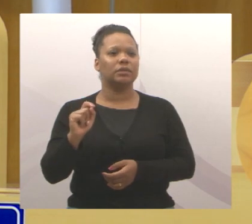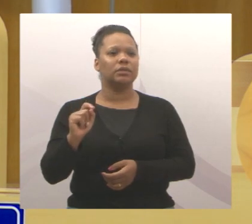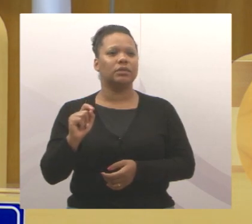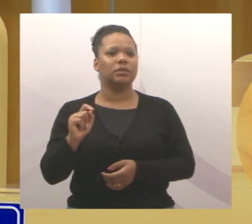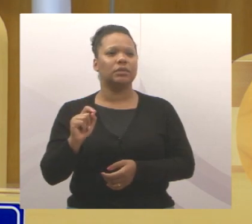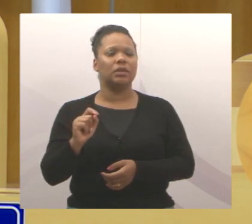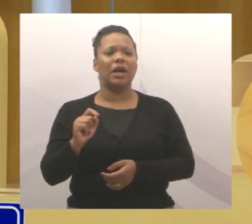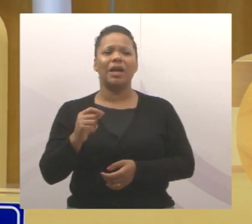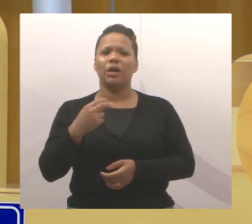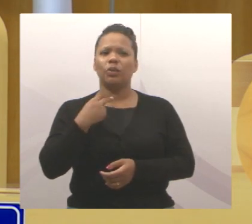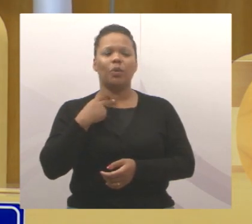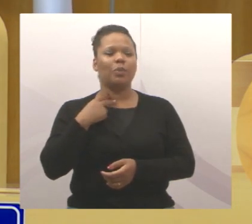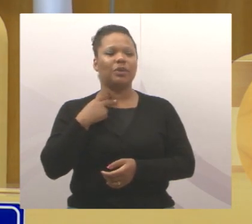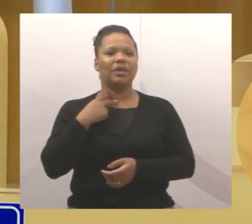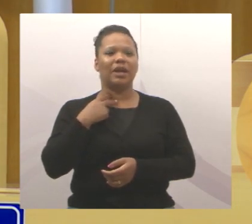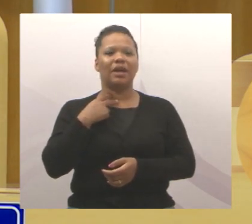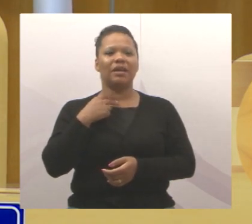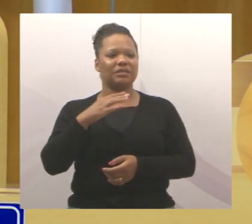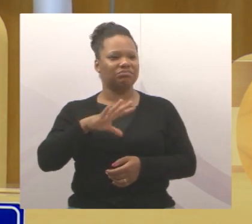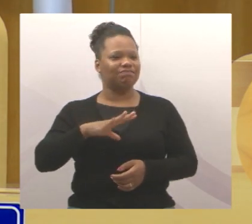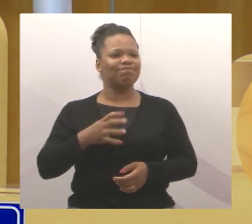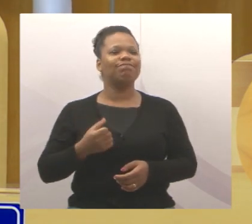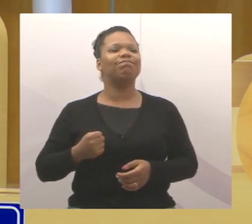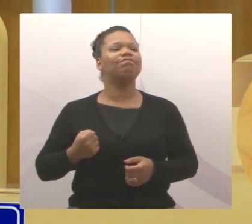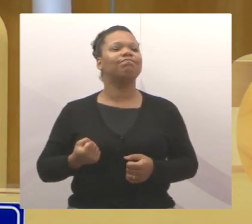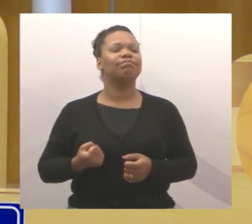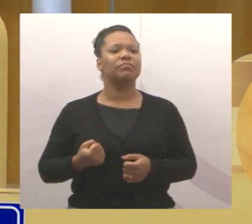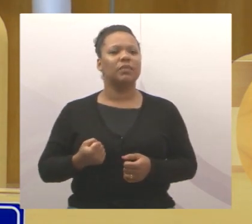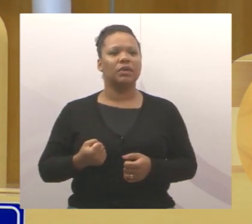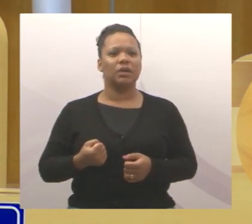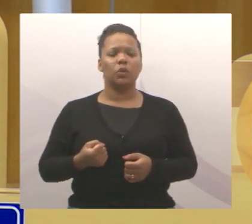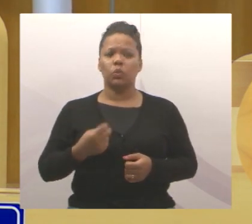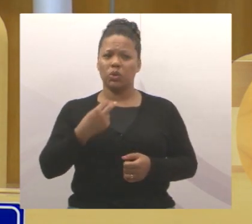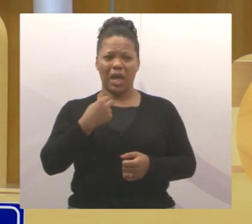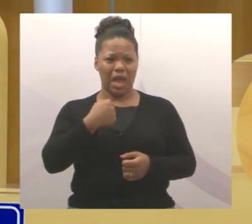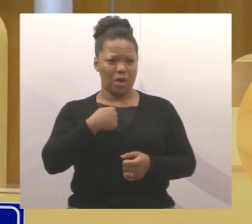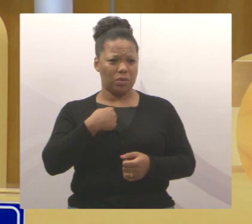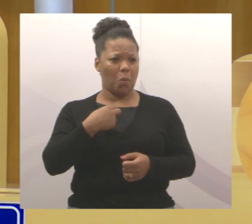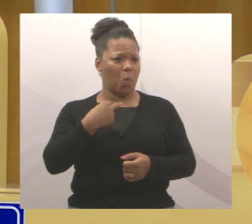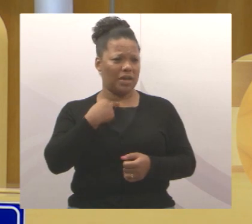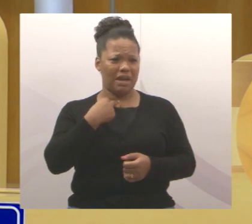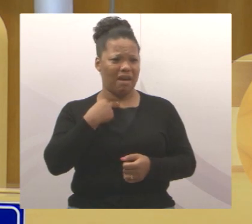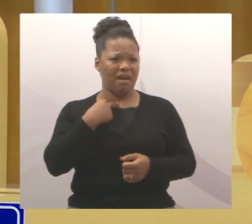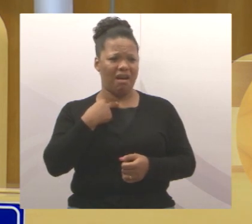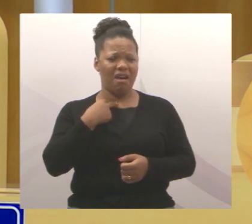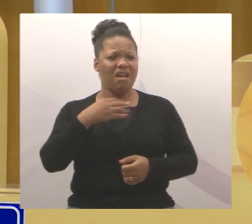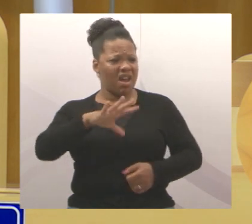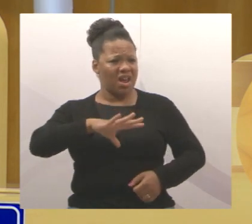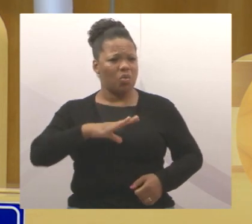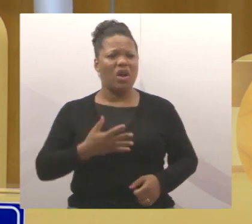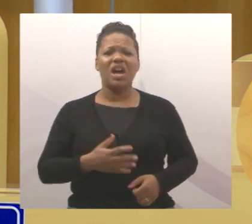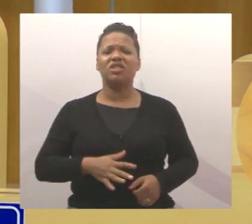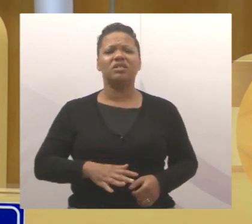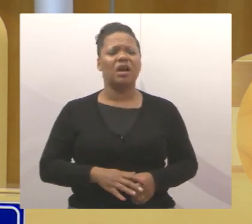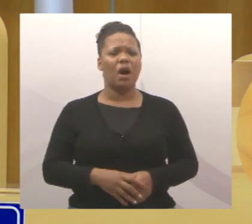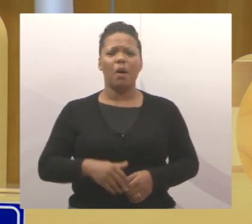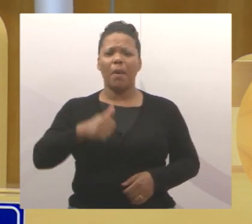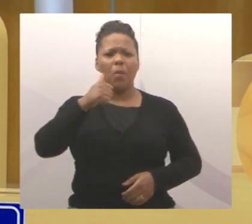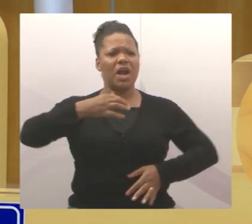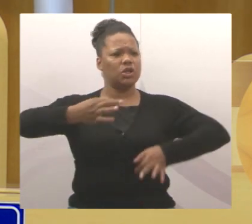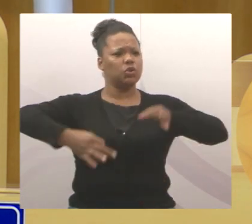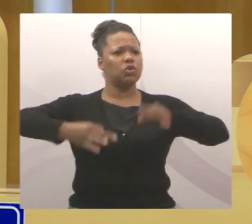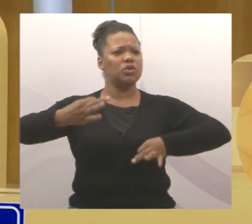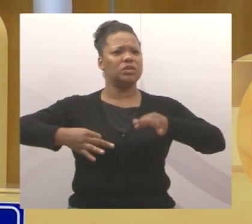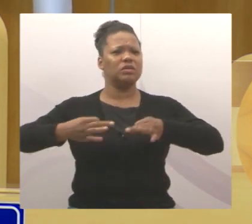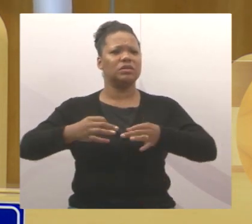eu não puder enfrentar poderosos, no dia em que eu não puder enfrentar uma promotora